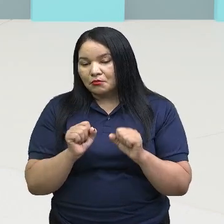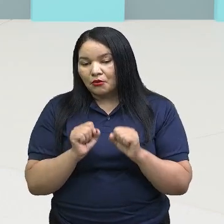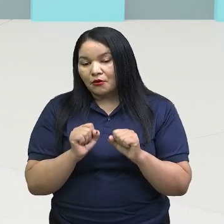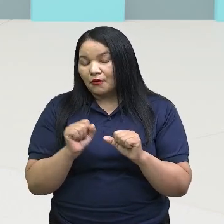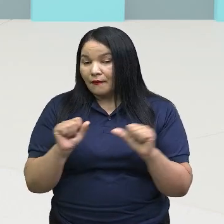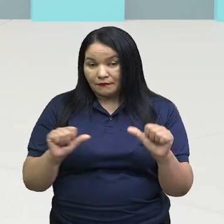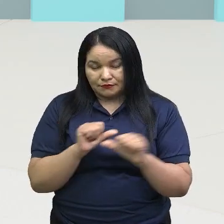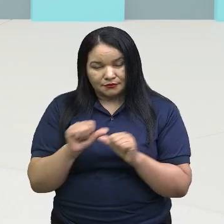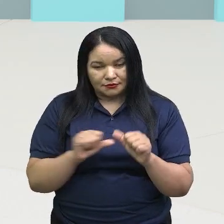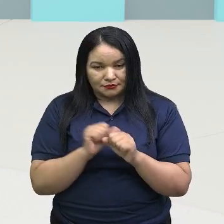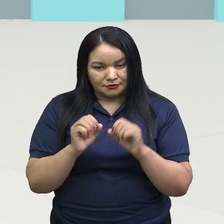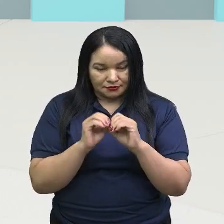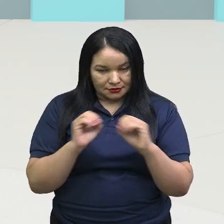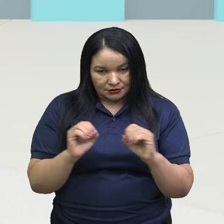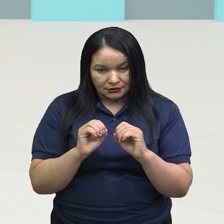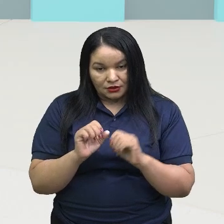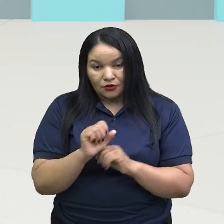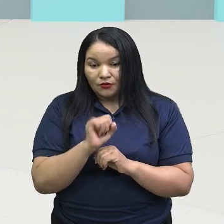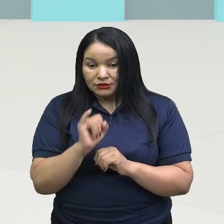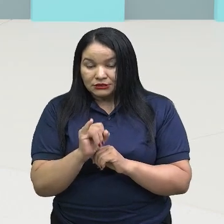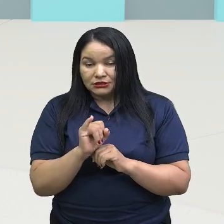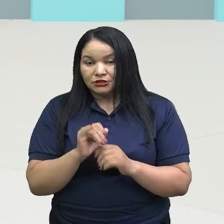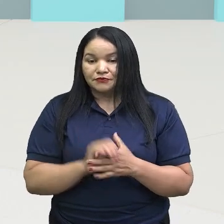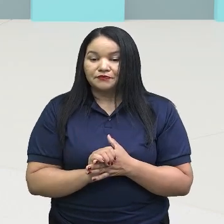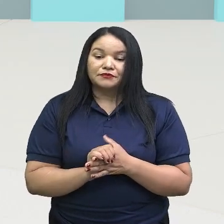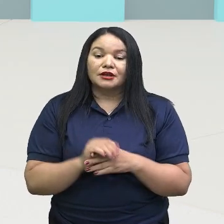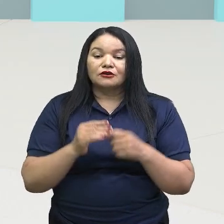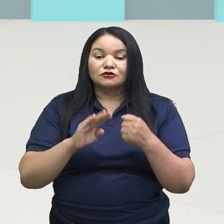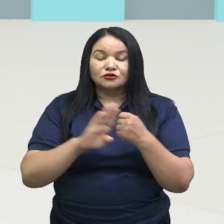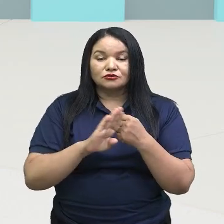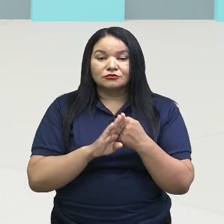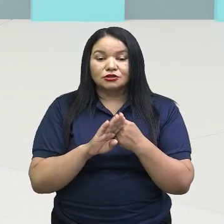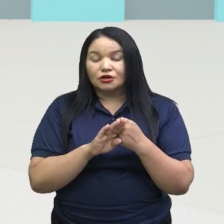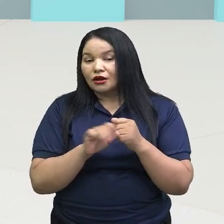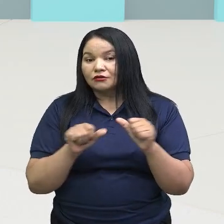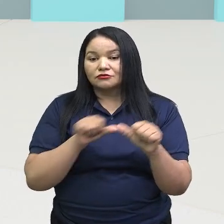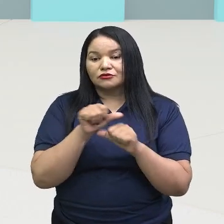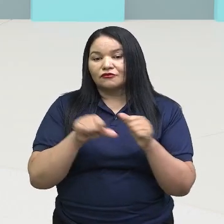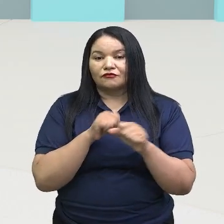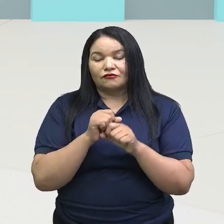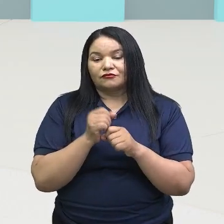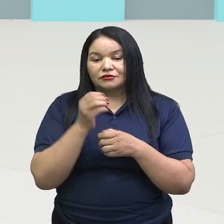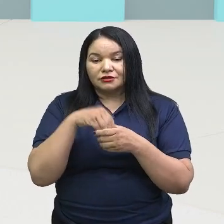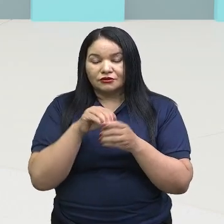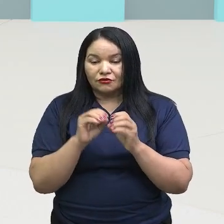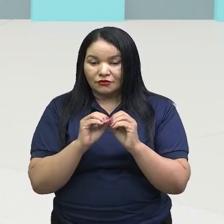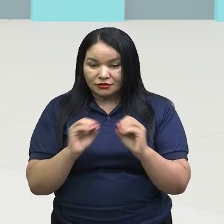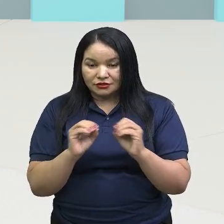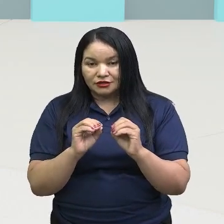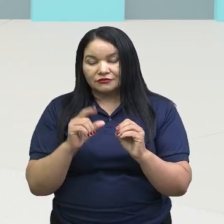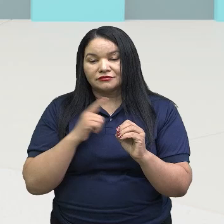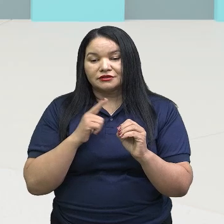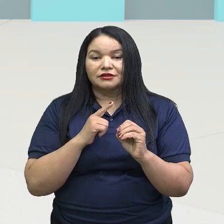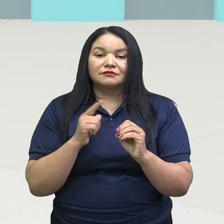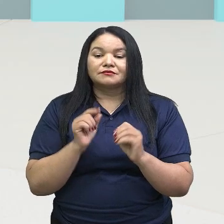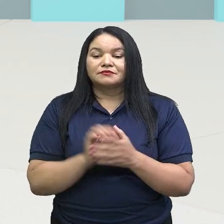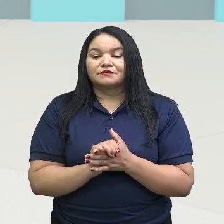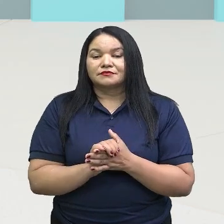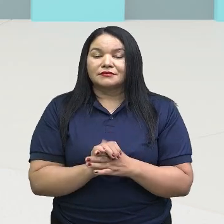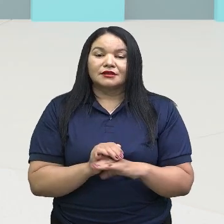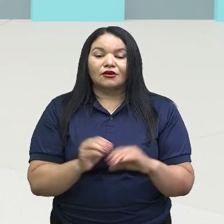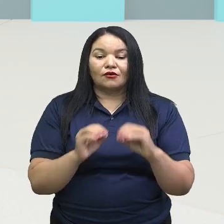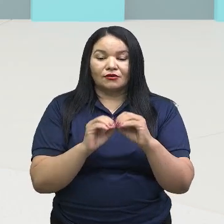em uma oração. A partir do momento que o substantivo se transforma em uma oração, aí vai ter o nome.